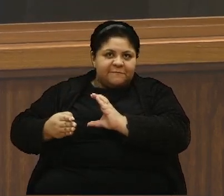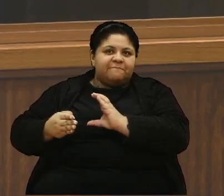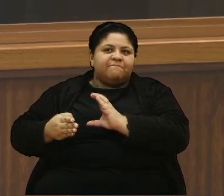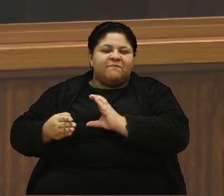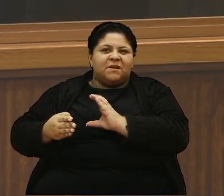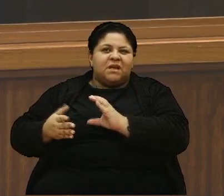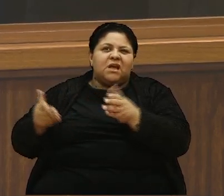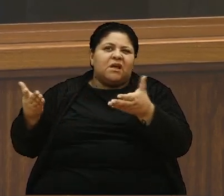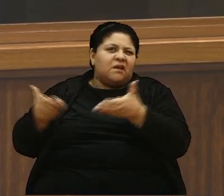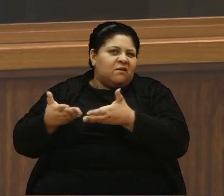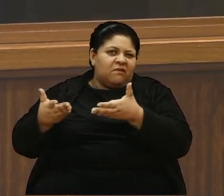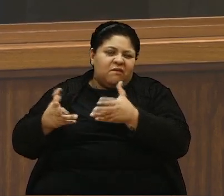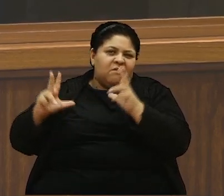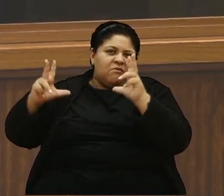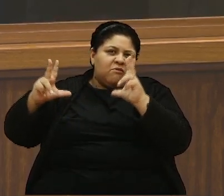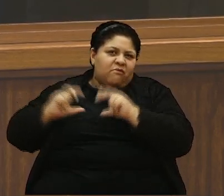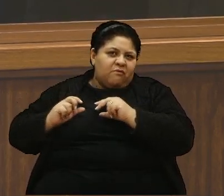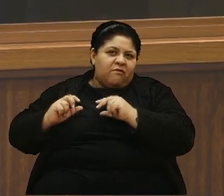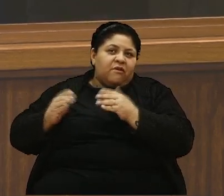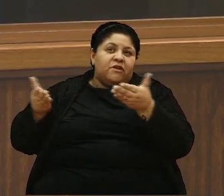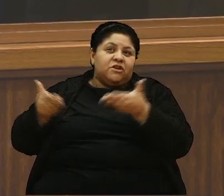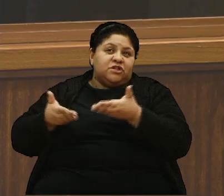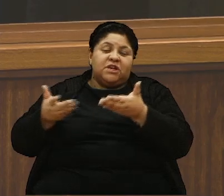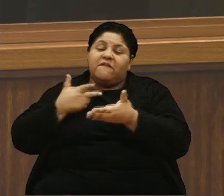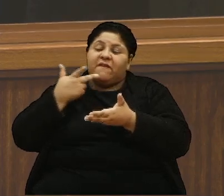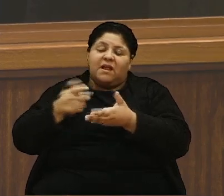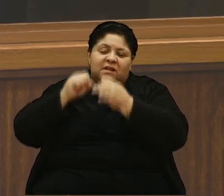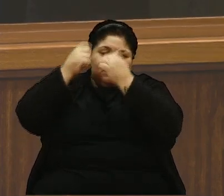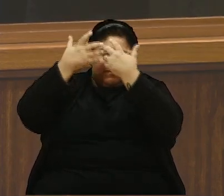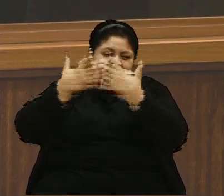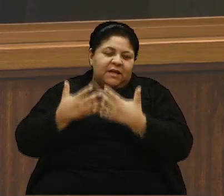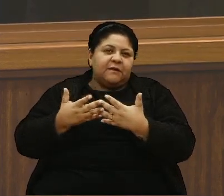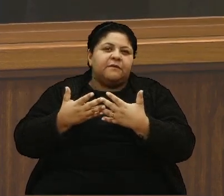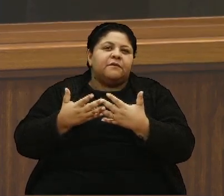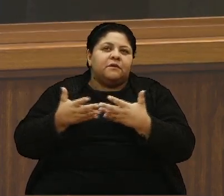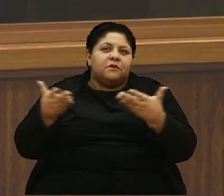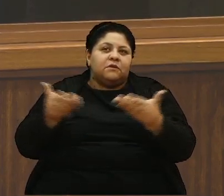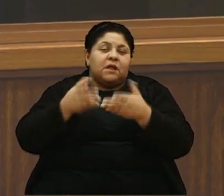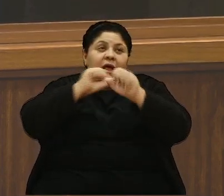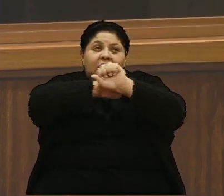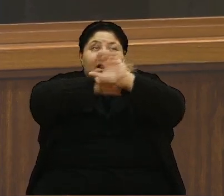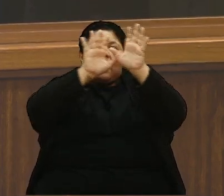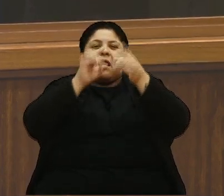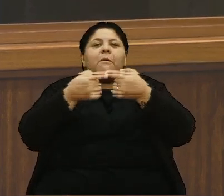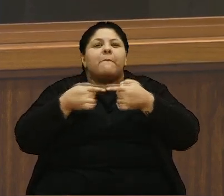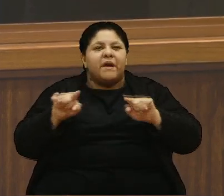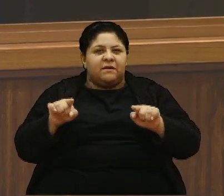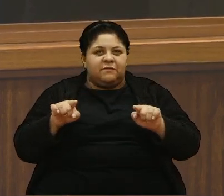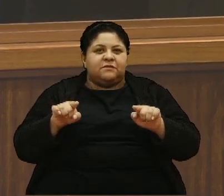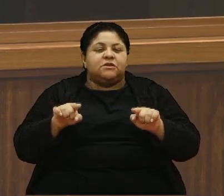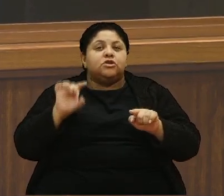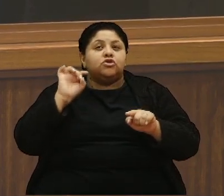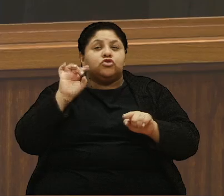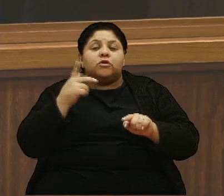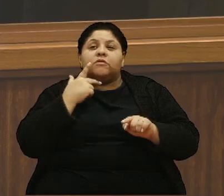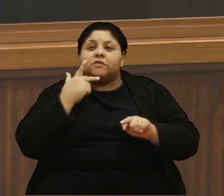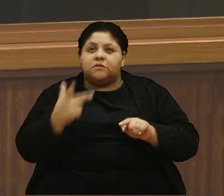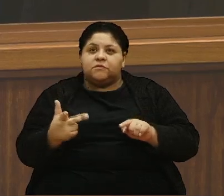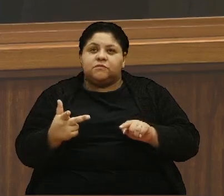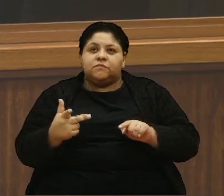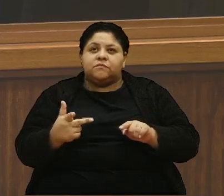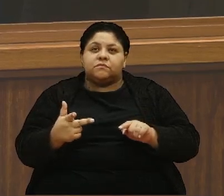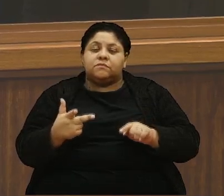não vou entrar no mérito em si, porque já foi muito bem colocado aqui, ele está claro, mas só para dizer,